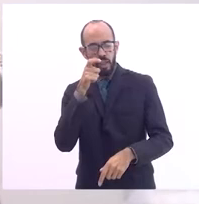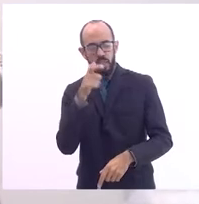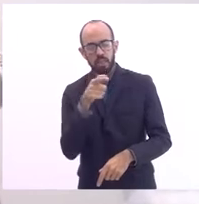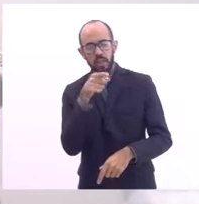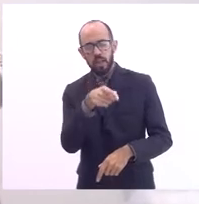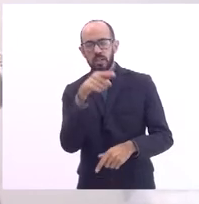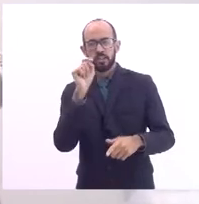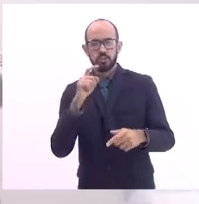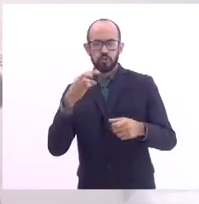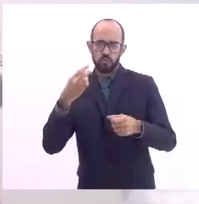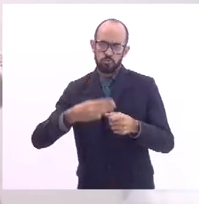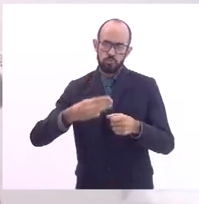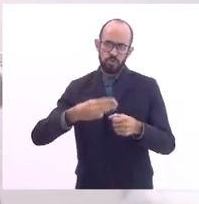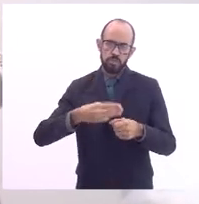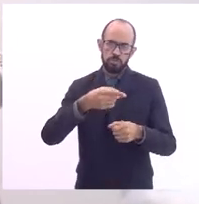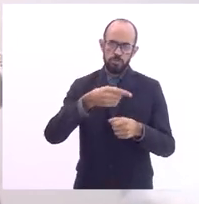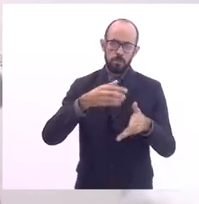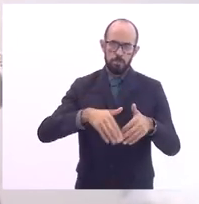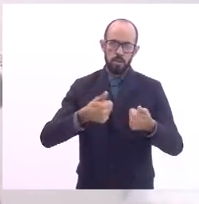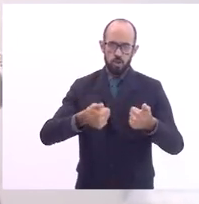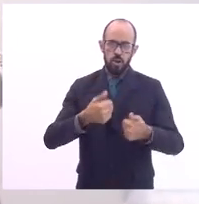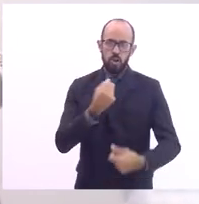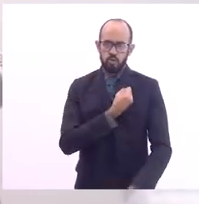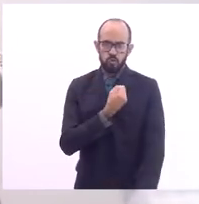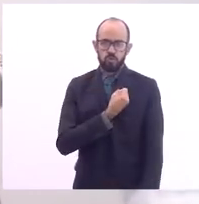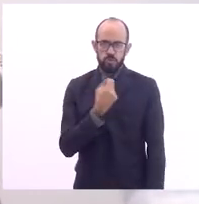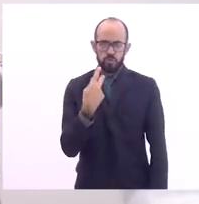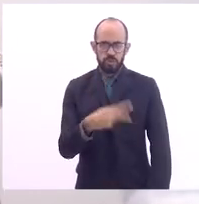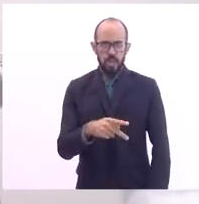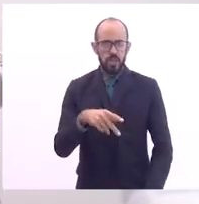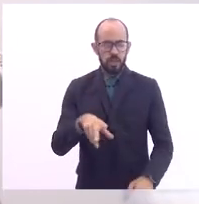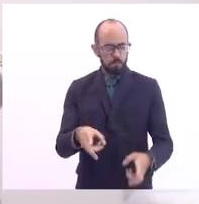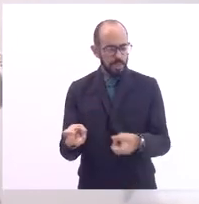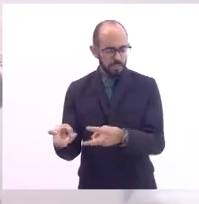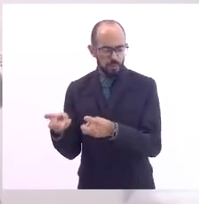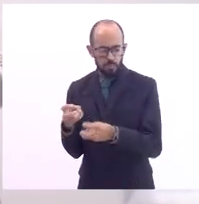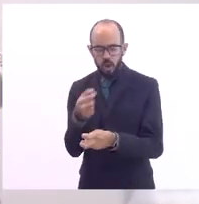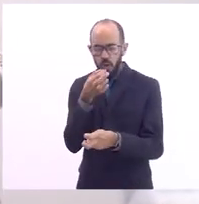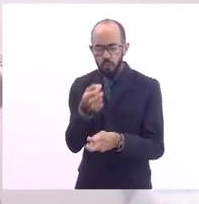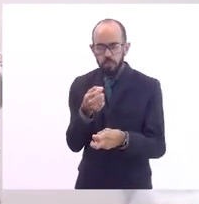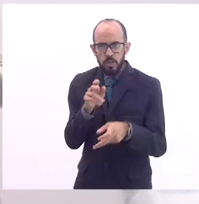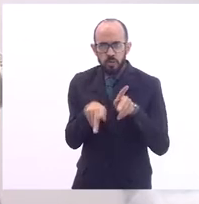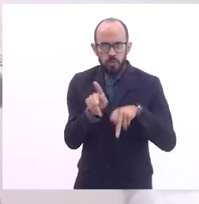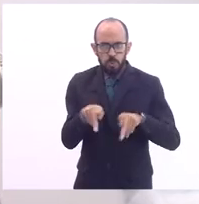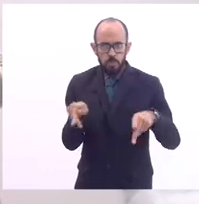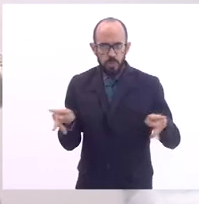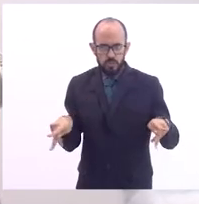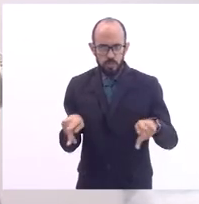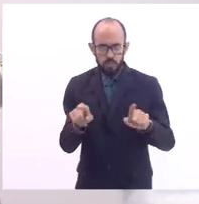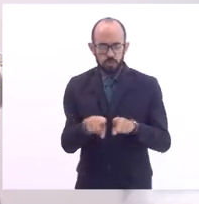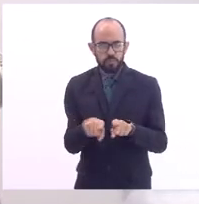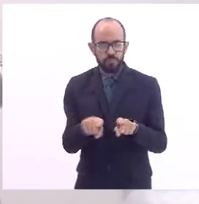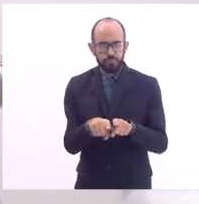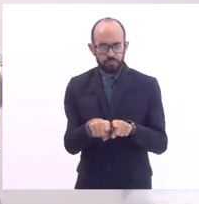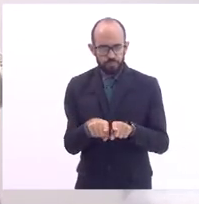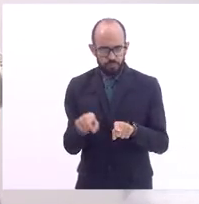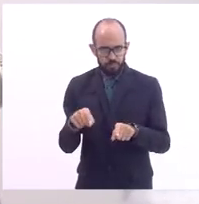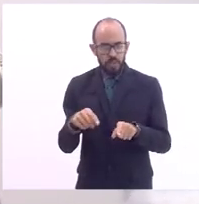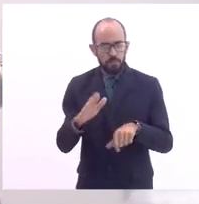serviço, para melhorar os seus indicadores e ouvir a sua população, ouvir quem mais precisa, Gonzalo, do serviço da